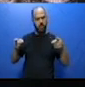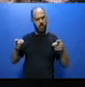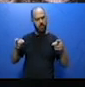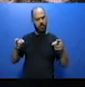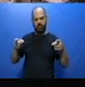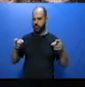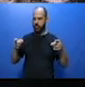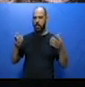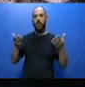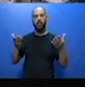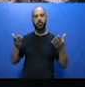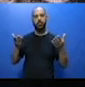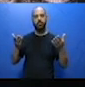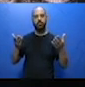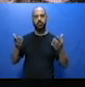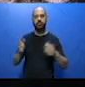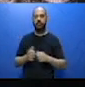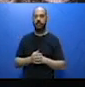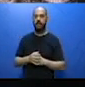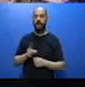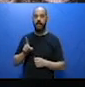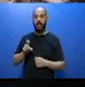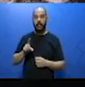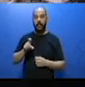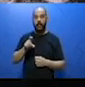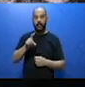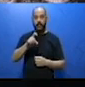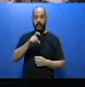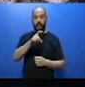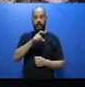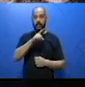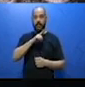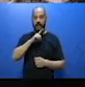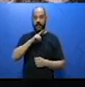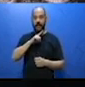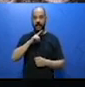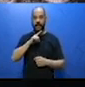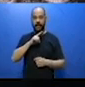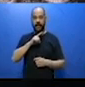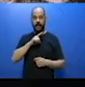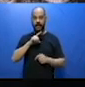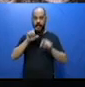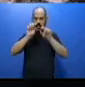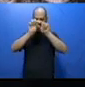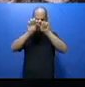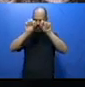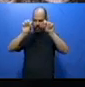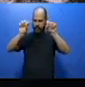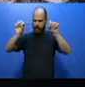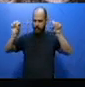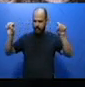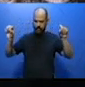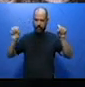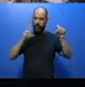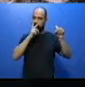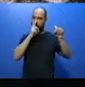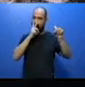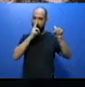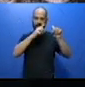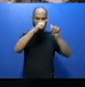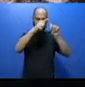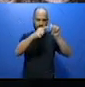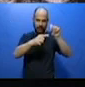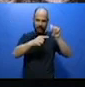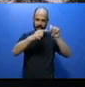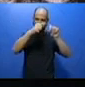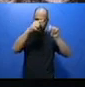Percebam que a minhoca tem essas pequenas divisórias na pele dela. São pequenos anéis. Então